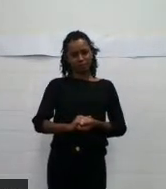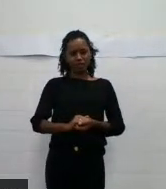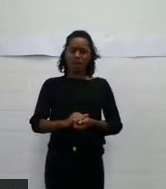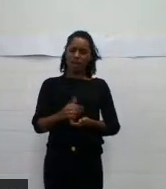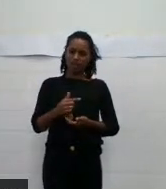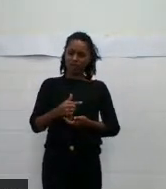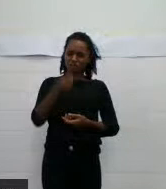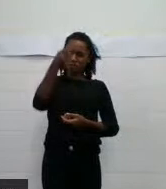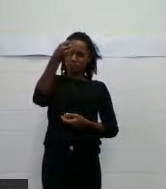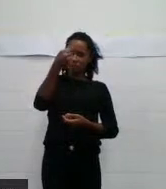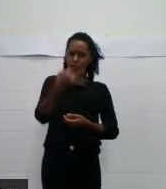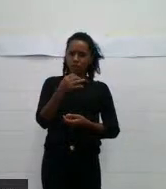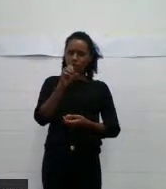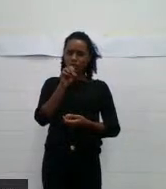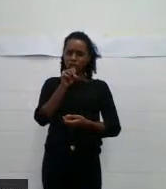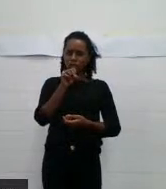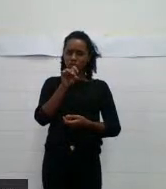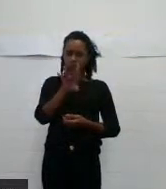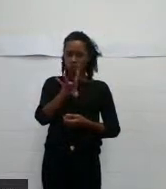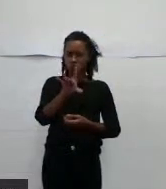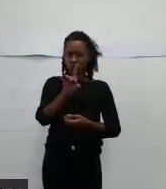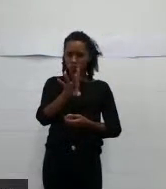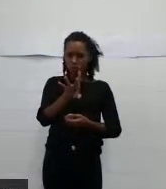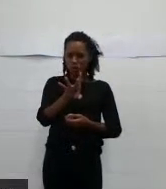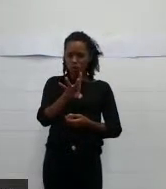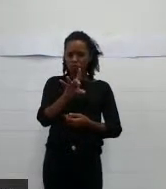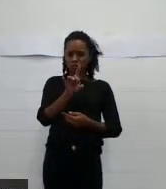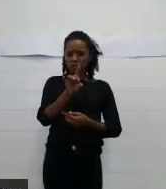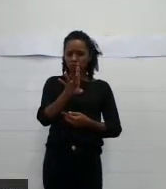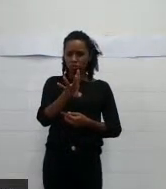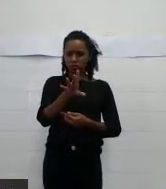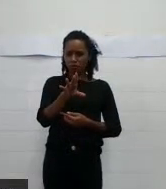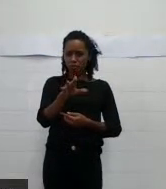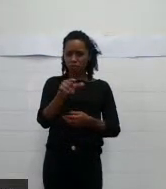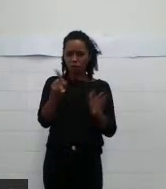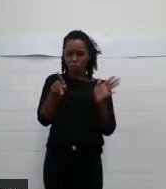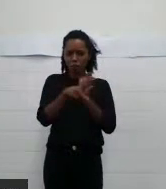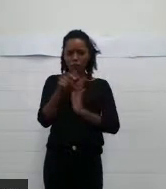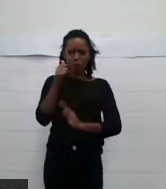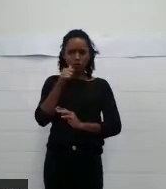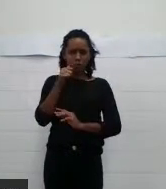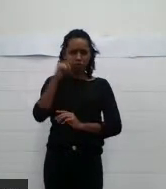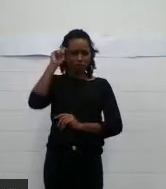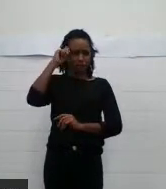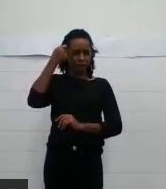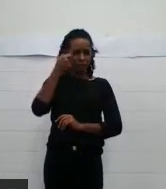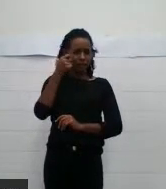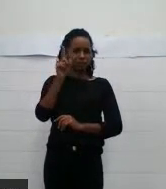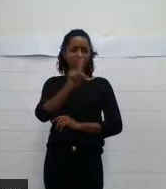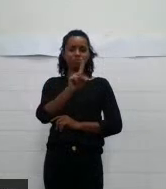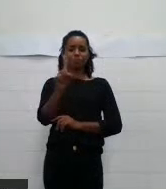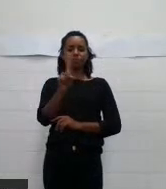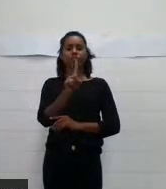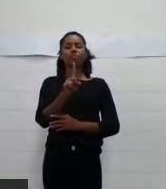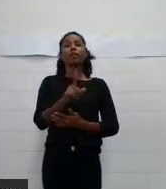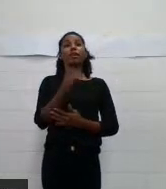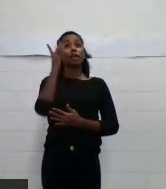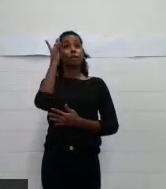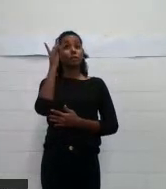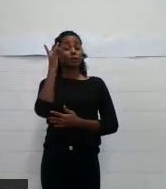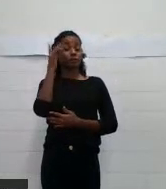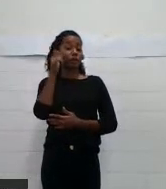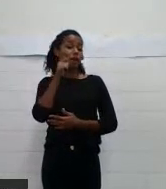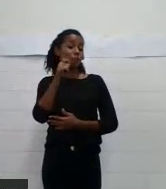hipersensualização, acho que da mulher, né? Eu acho que a mulher negra, tem um ditadozinho que diz que é a